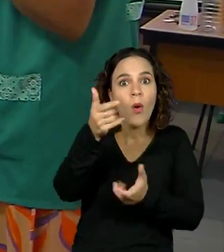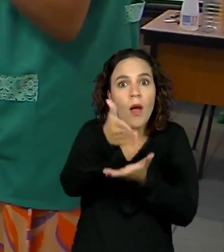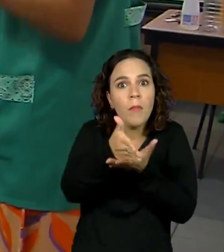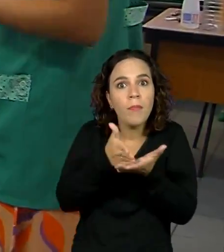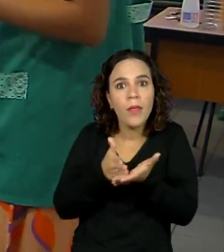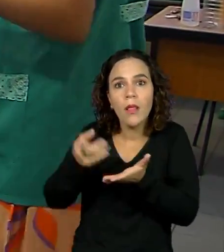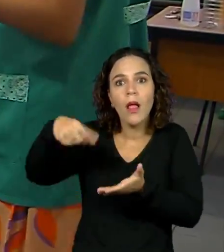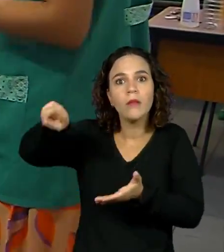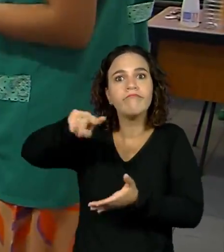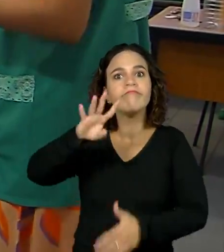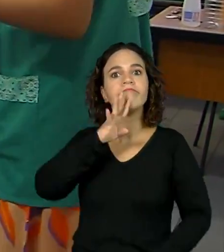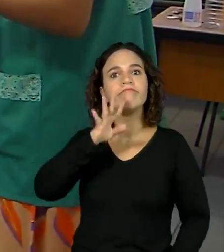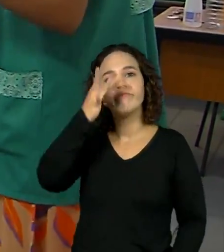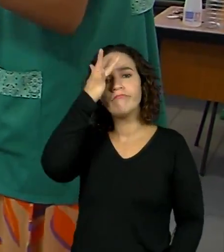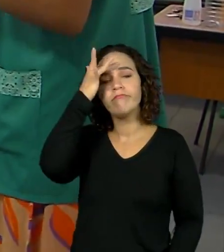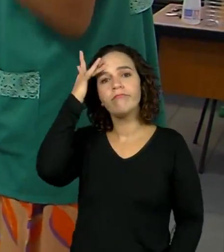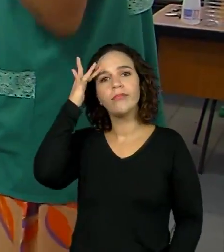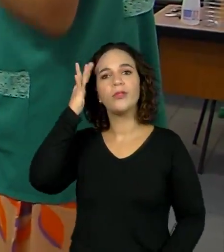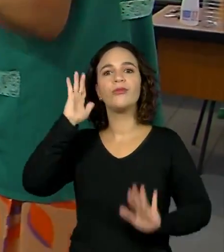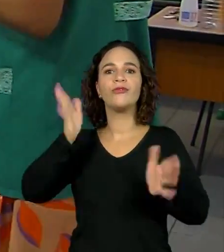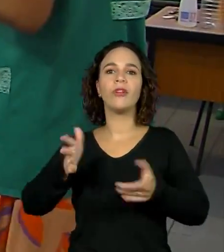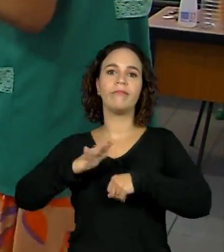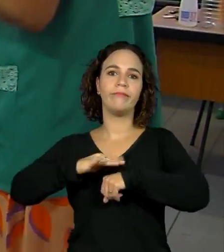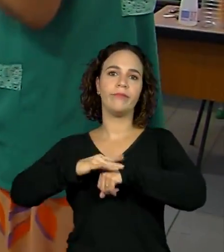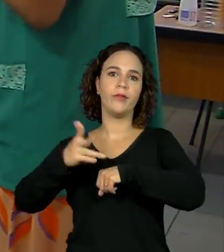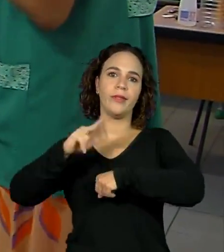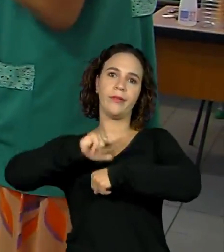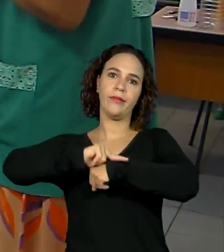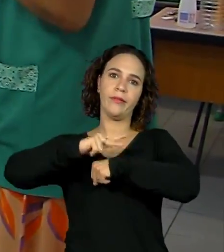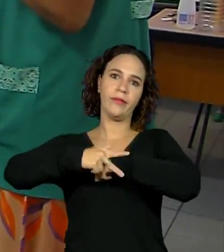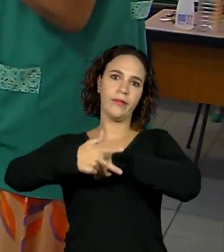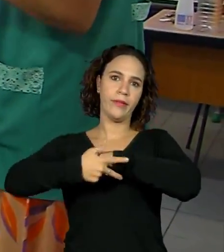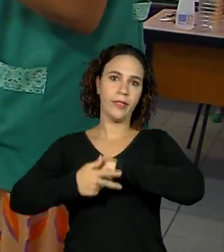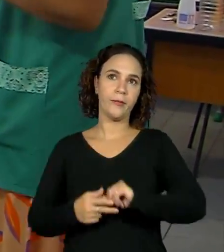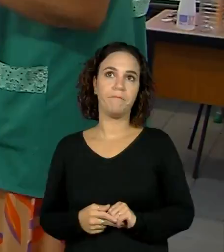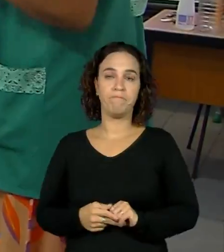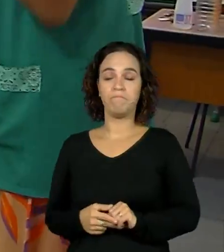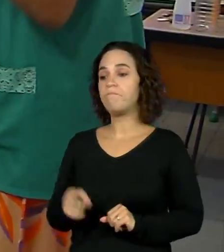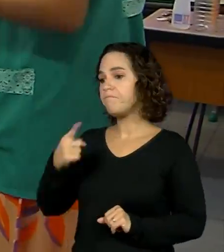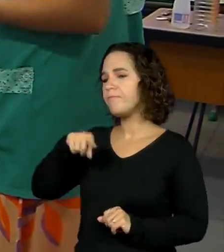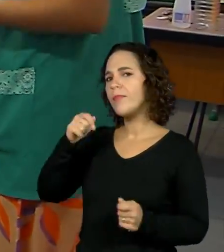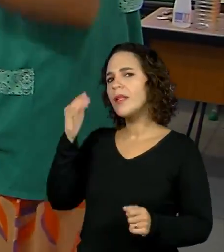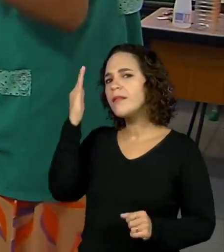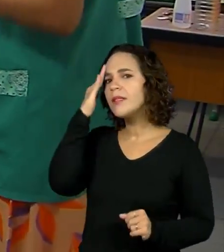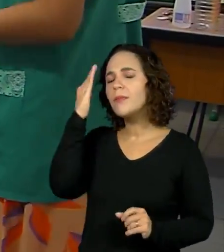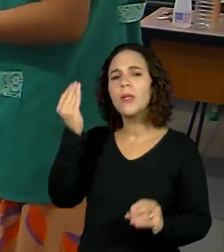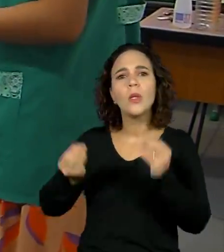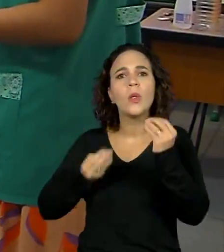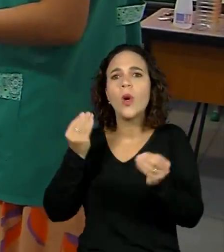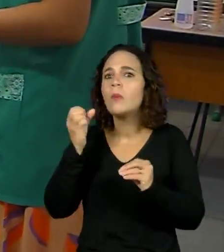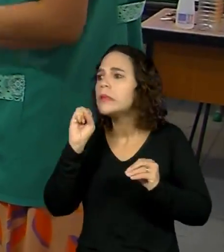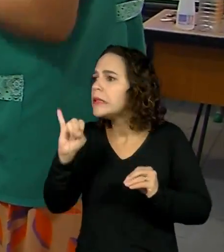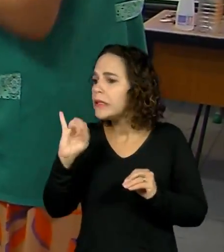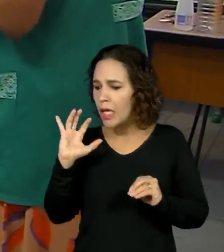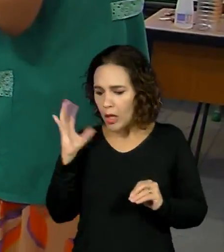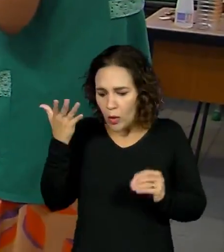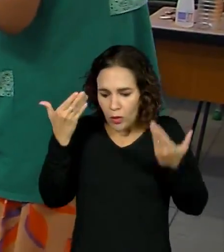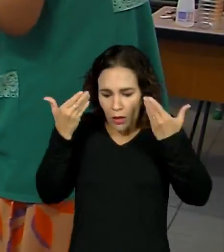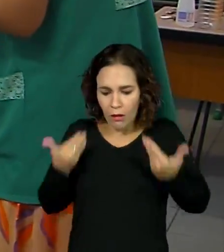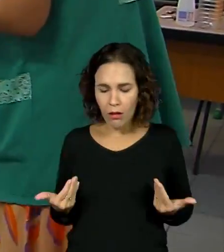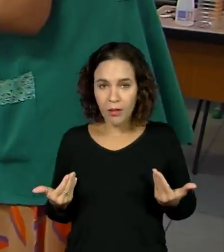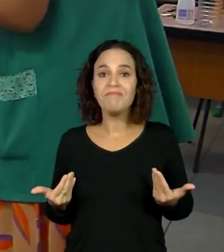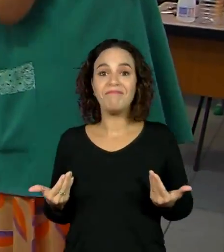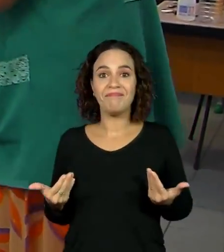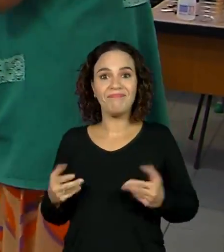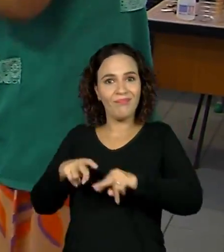sabe de alguém que já foi infectado pela doença. Mas é pra gente saber como lidar com essa situação. Por isso, a